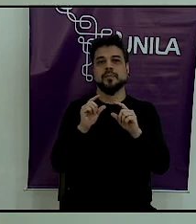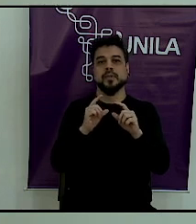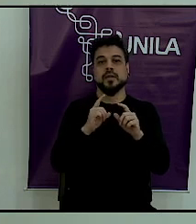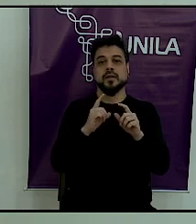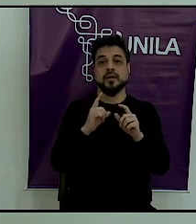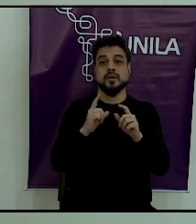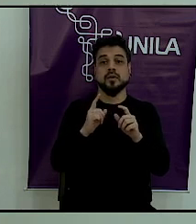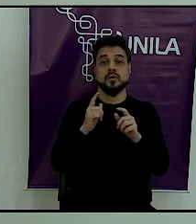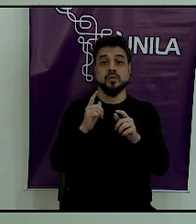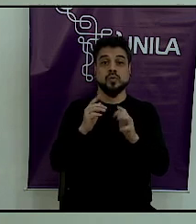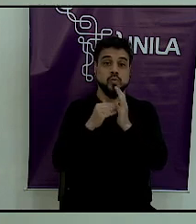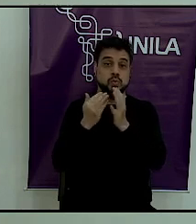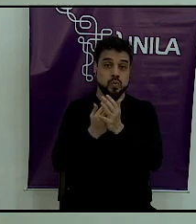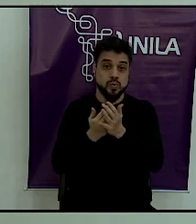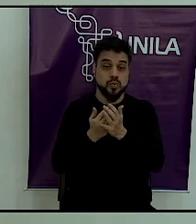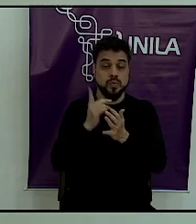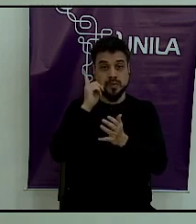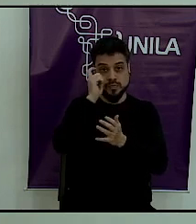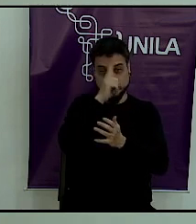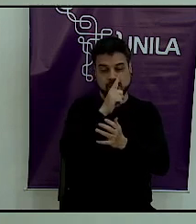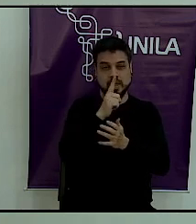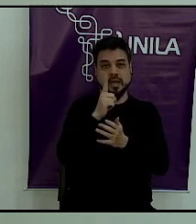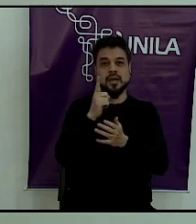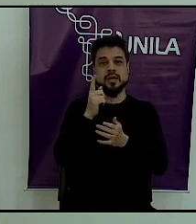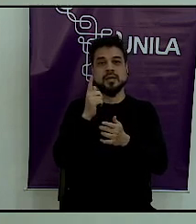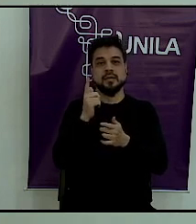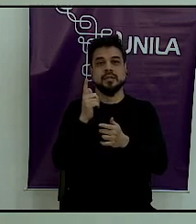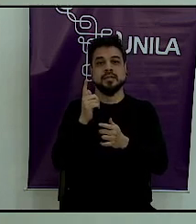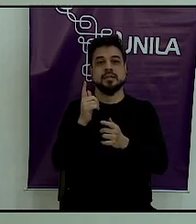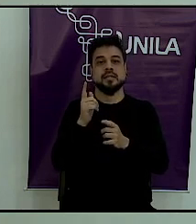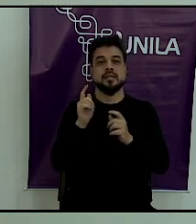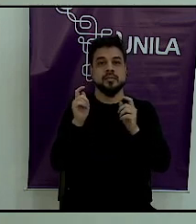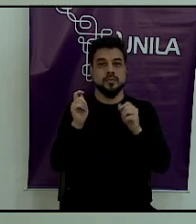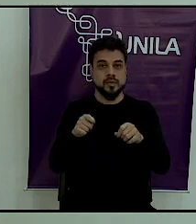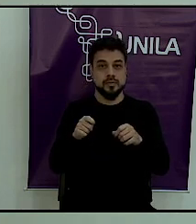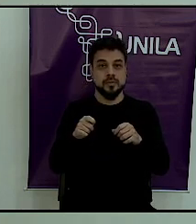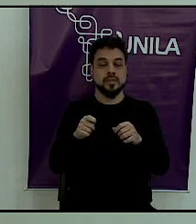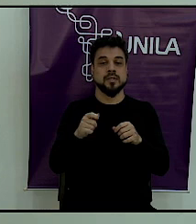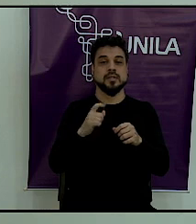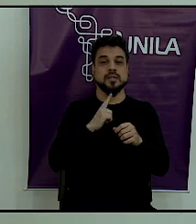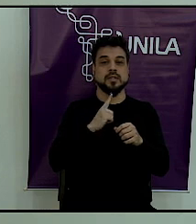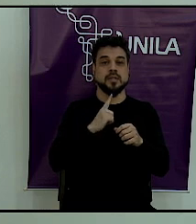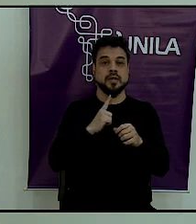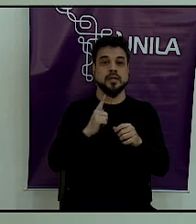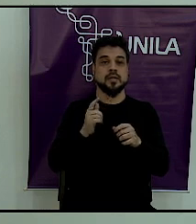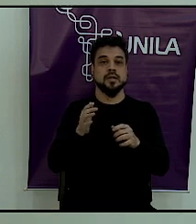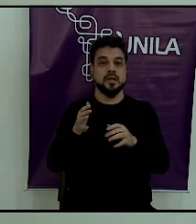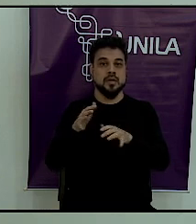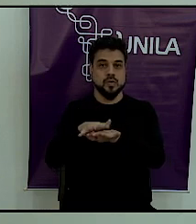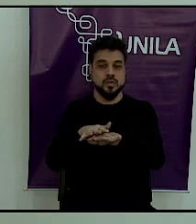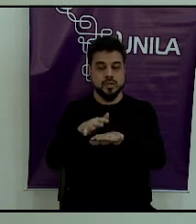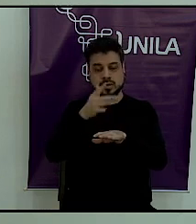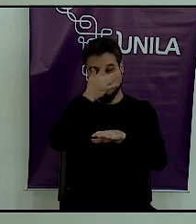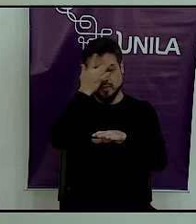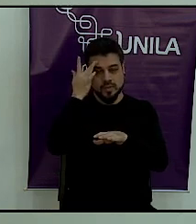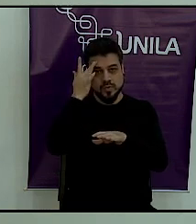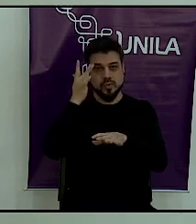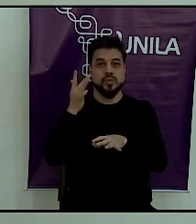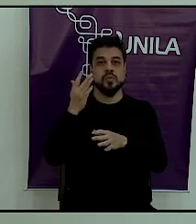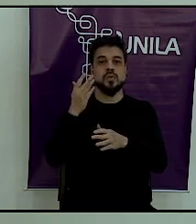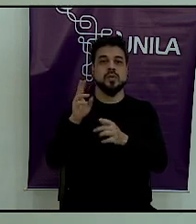a precarização em relação às possibilidades de inclusão dos povos